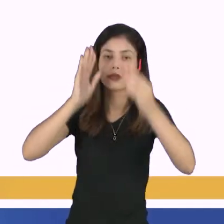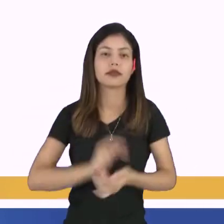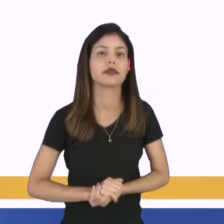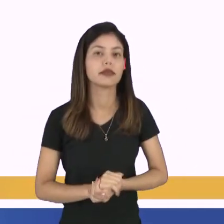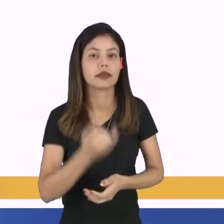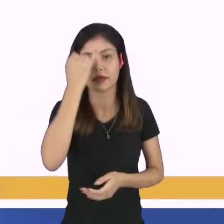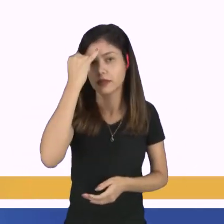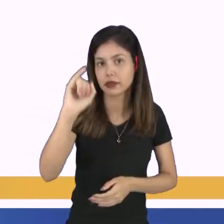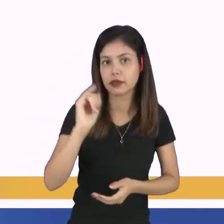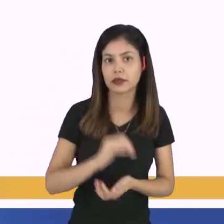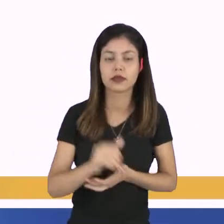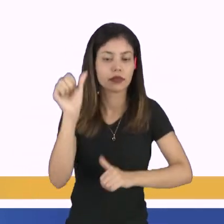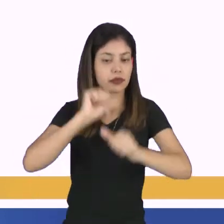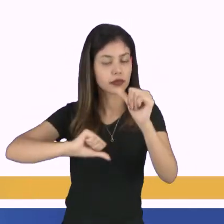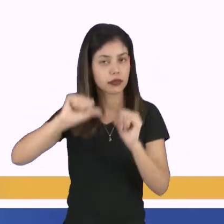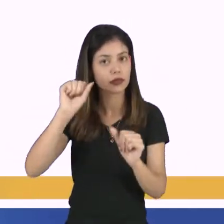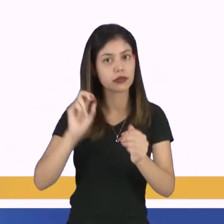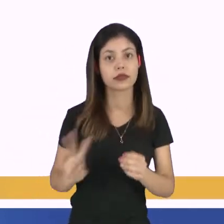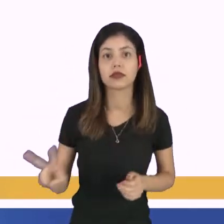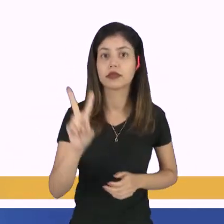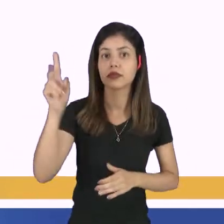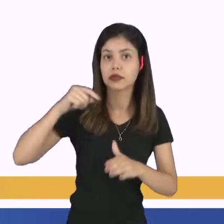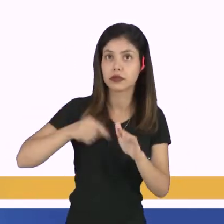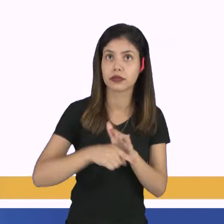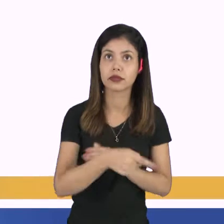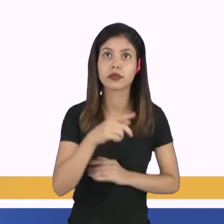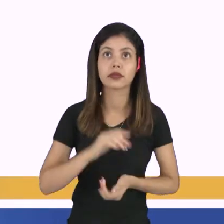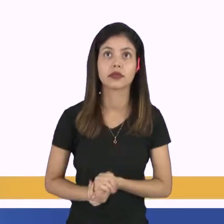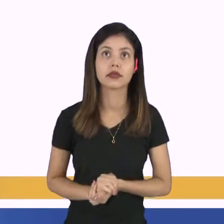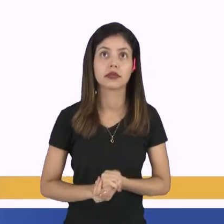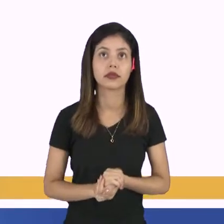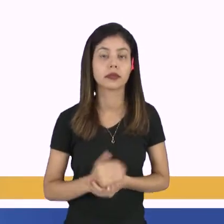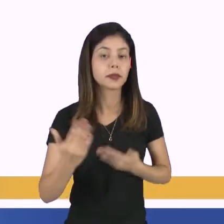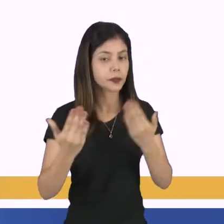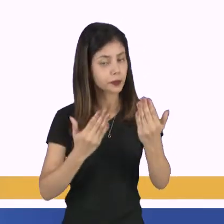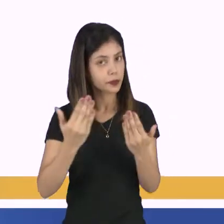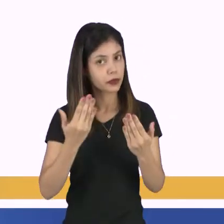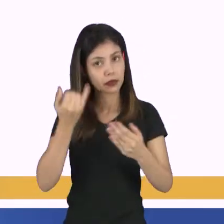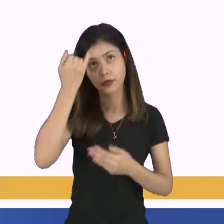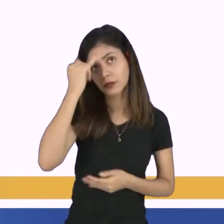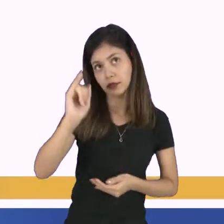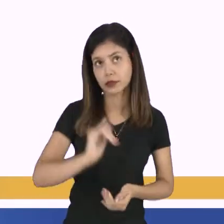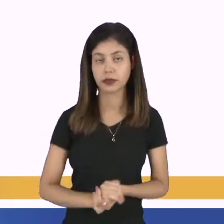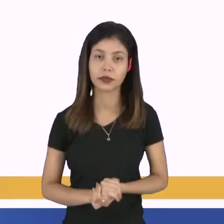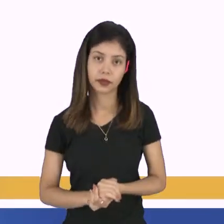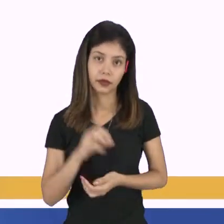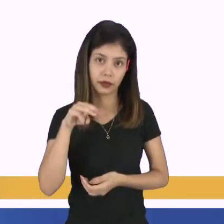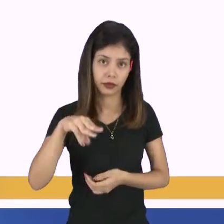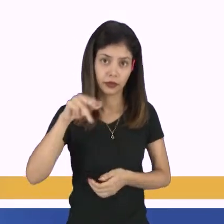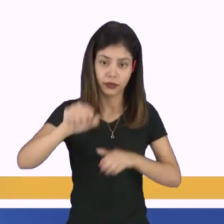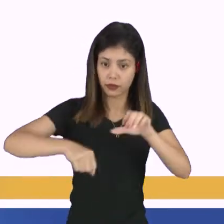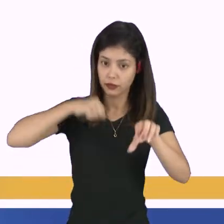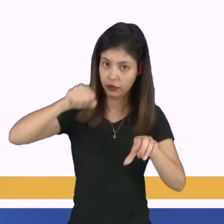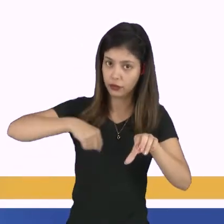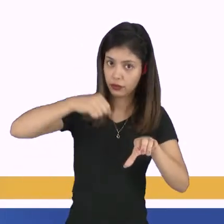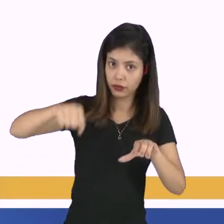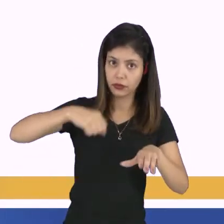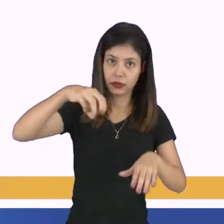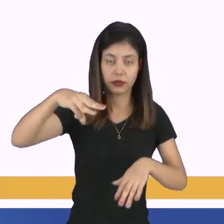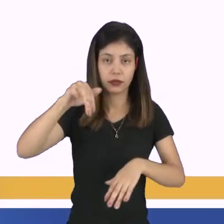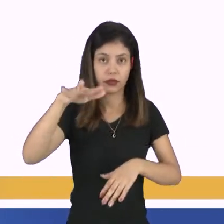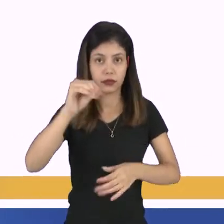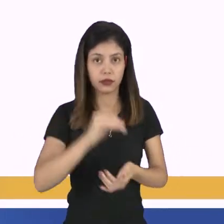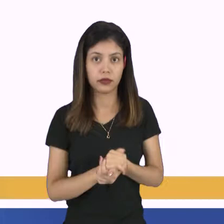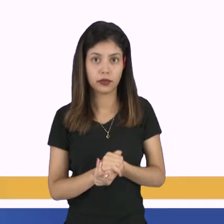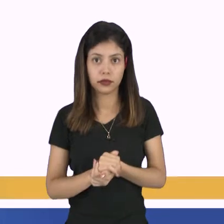uma ideia de uma transformação de um valor que entra, né? E eu associei a ideia de função à ideia de uma máquina, né? Você entra com um